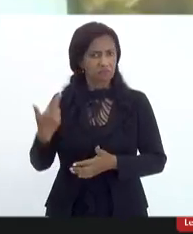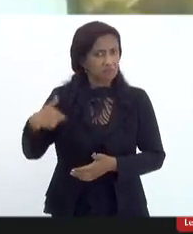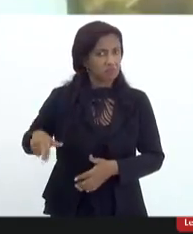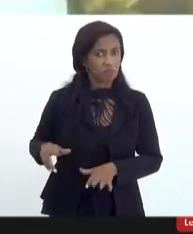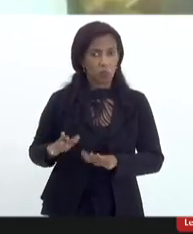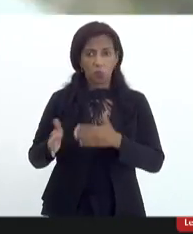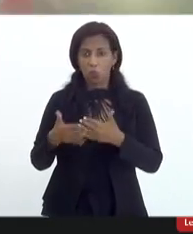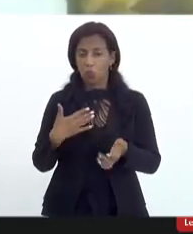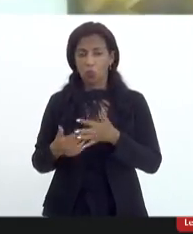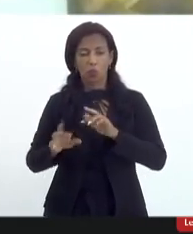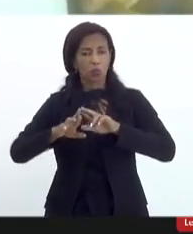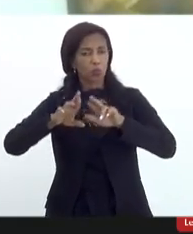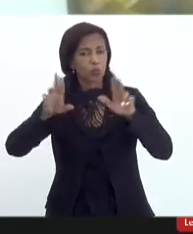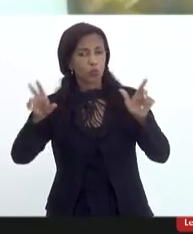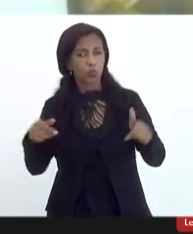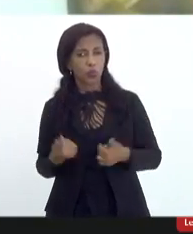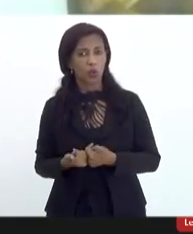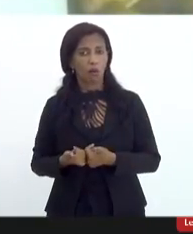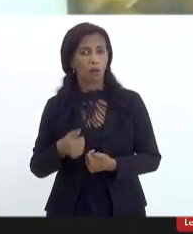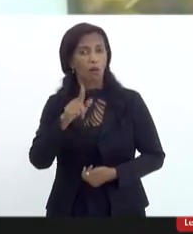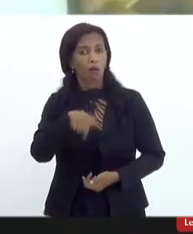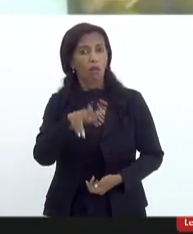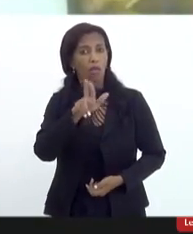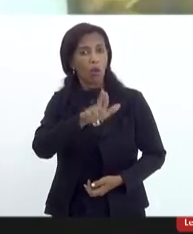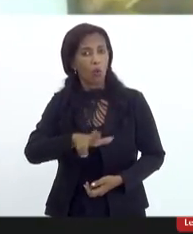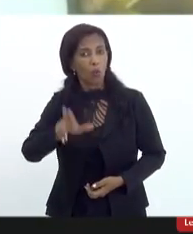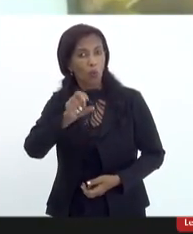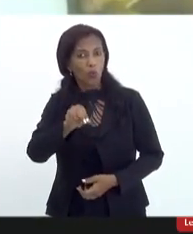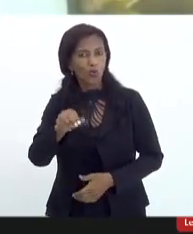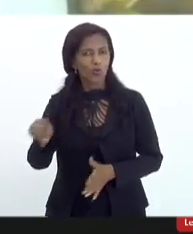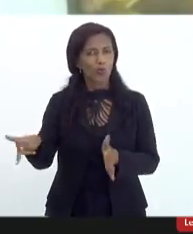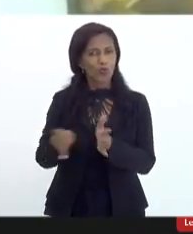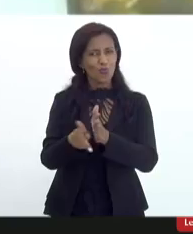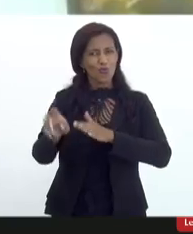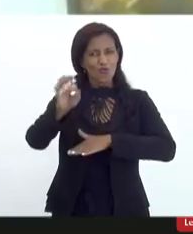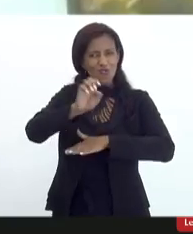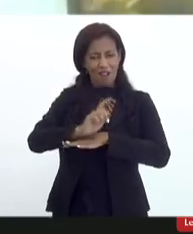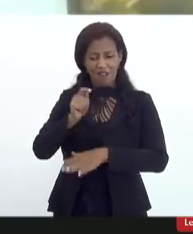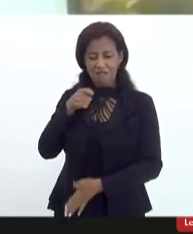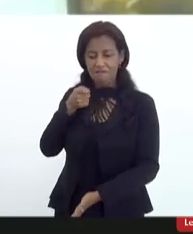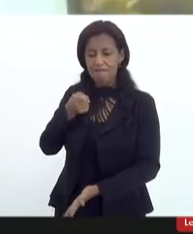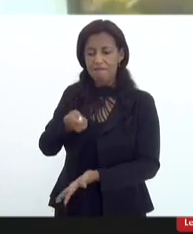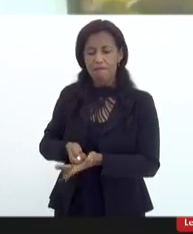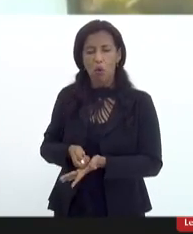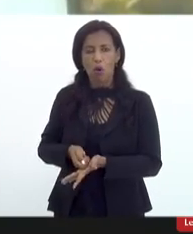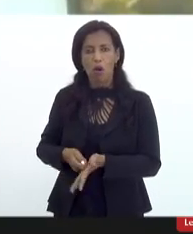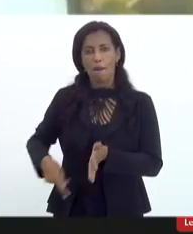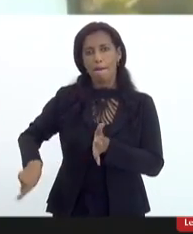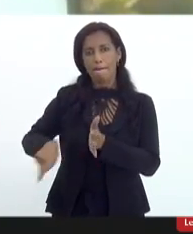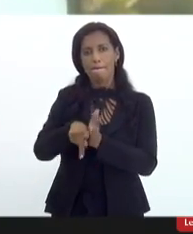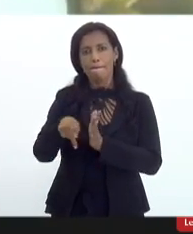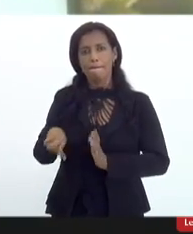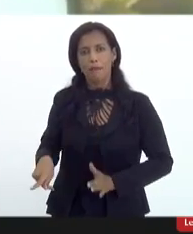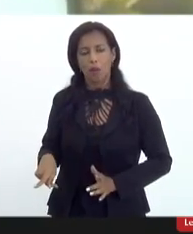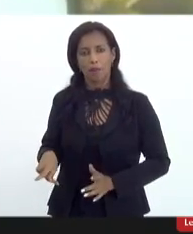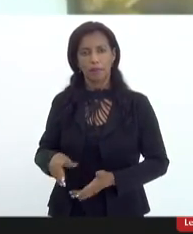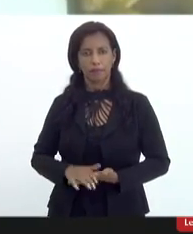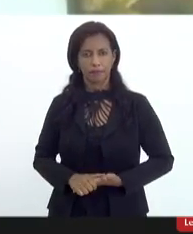religiosas, é o uso do Estado na imposição de uma matriz